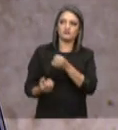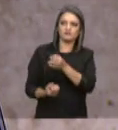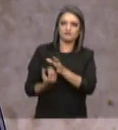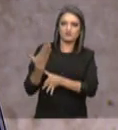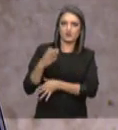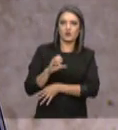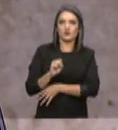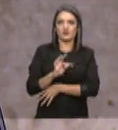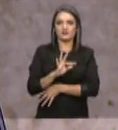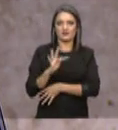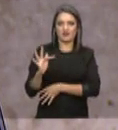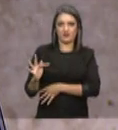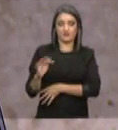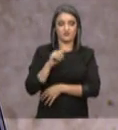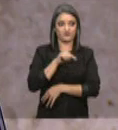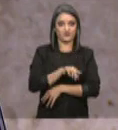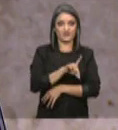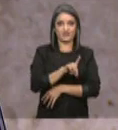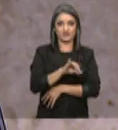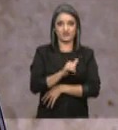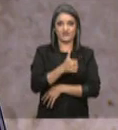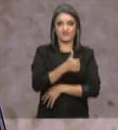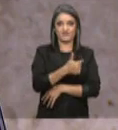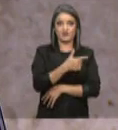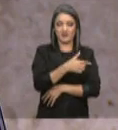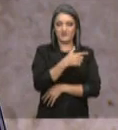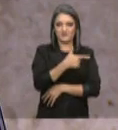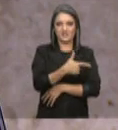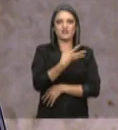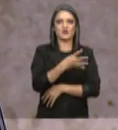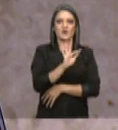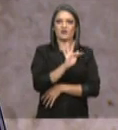24 de fevereiro de 1891